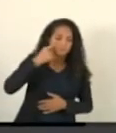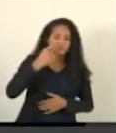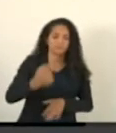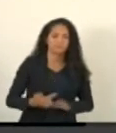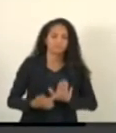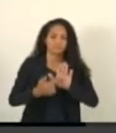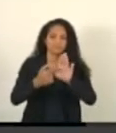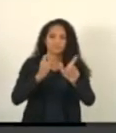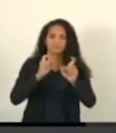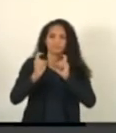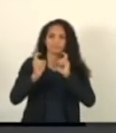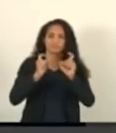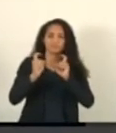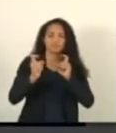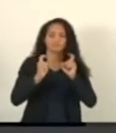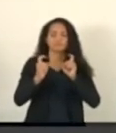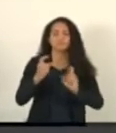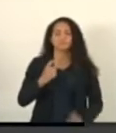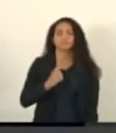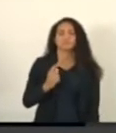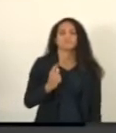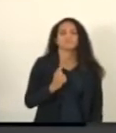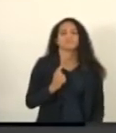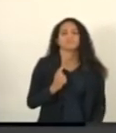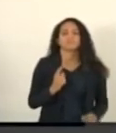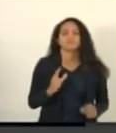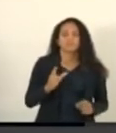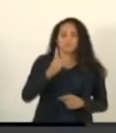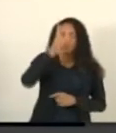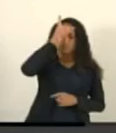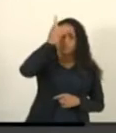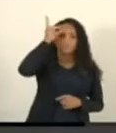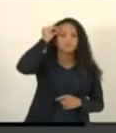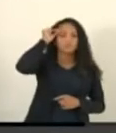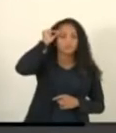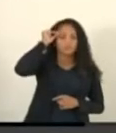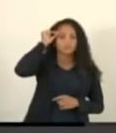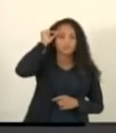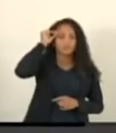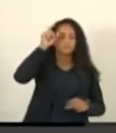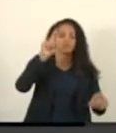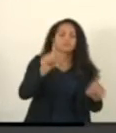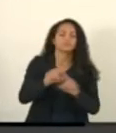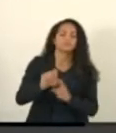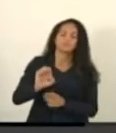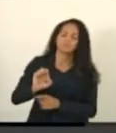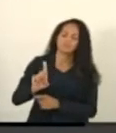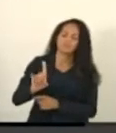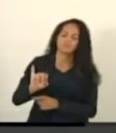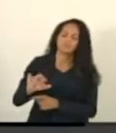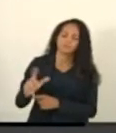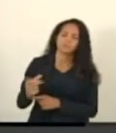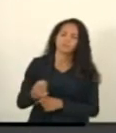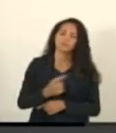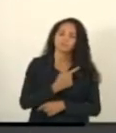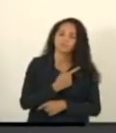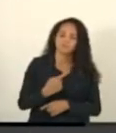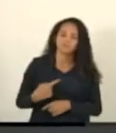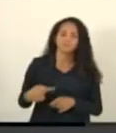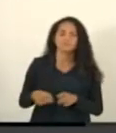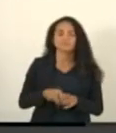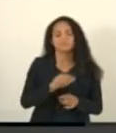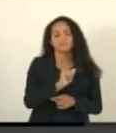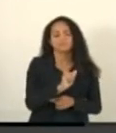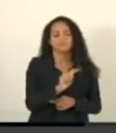a reunião que foi feita com o prefeito, com o Edinho, que é o presidente, com o